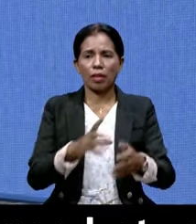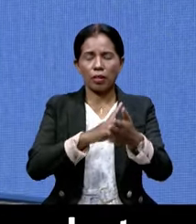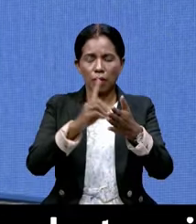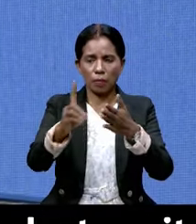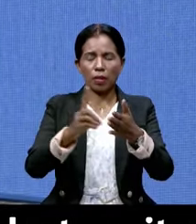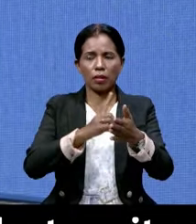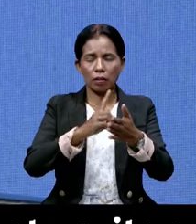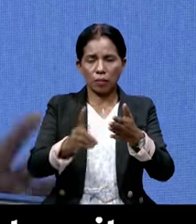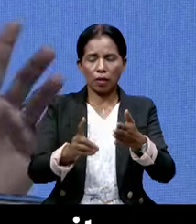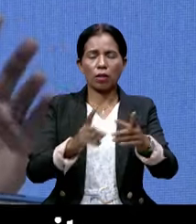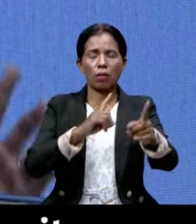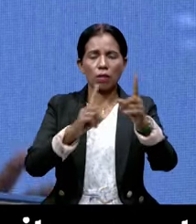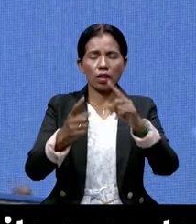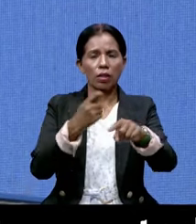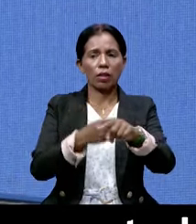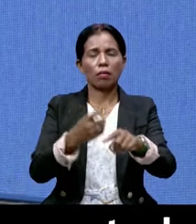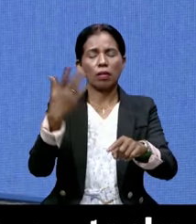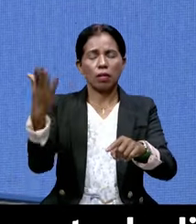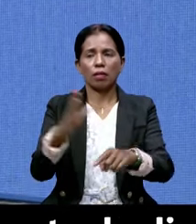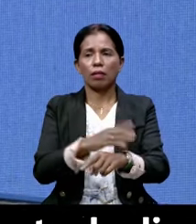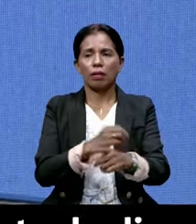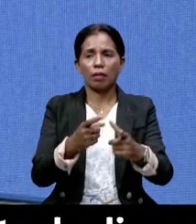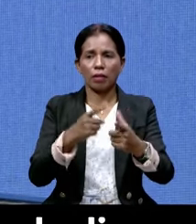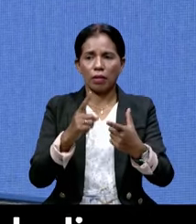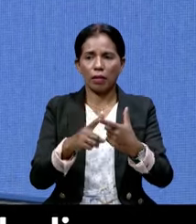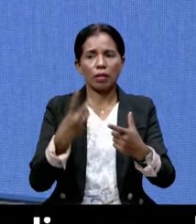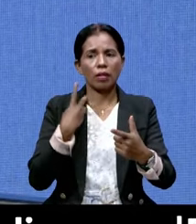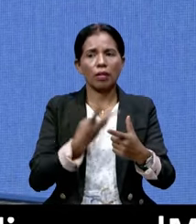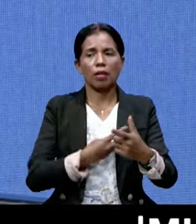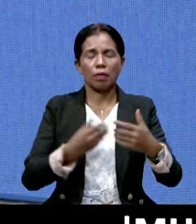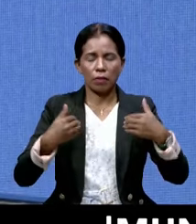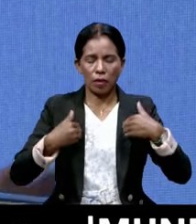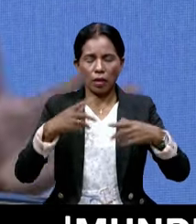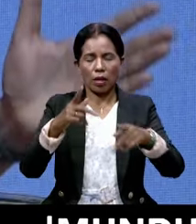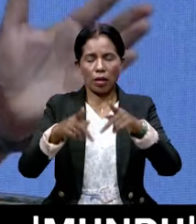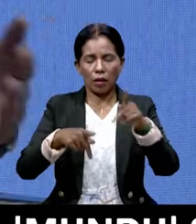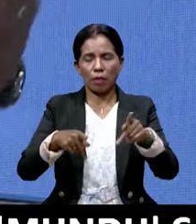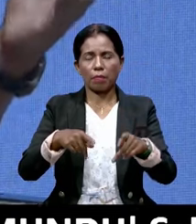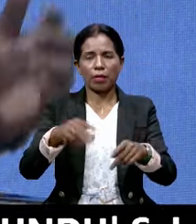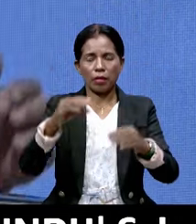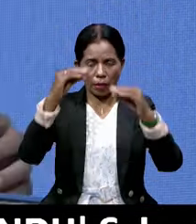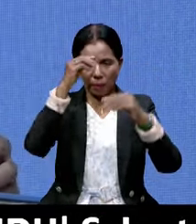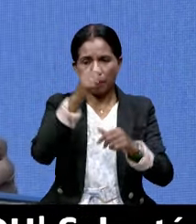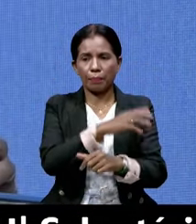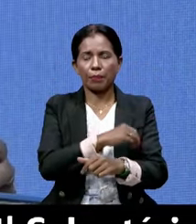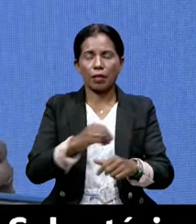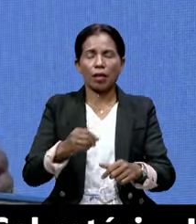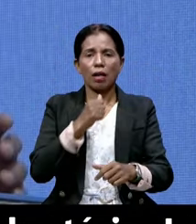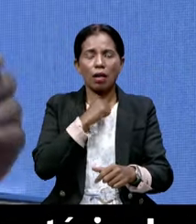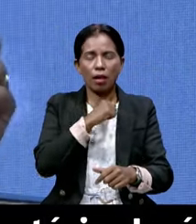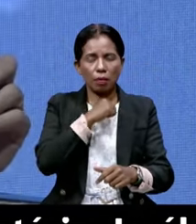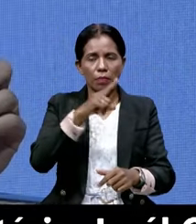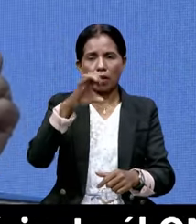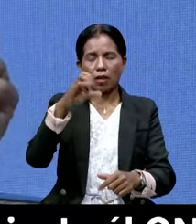crônica vai ao jornal, né? E momento não vai, felizmente, a minha educadora Ida, a minha padre, mestre, Matibian Ona, padre Leão da Costa,